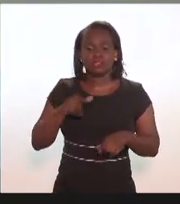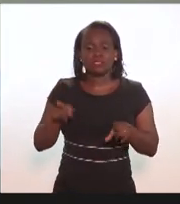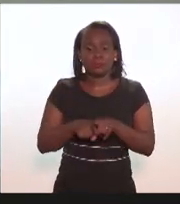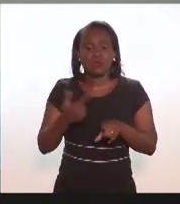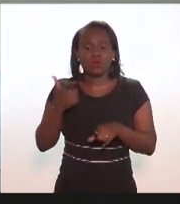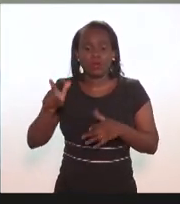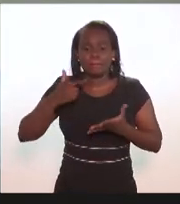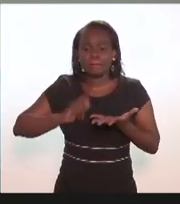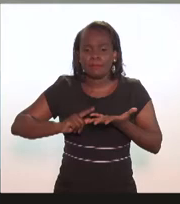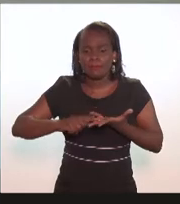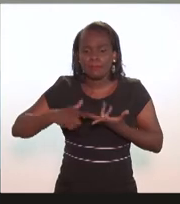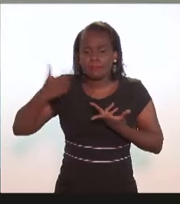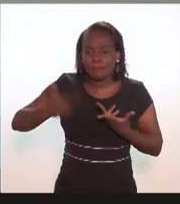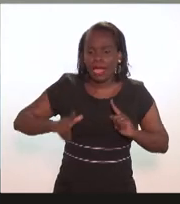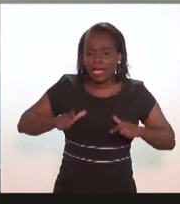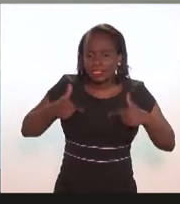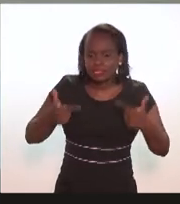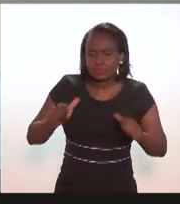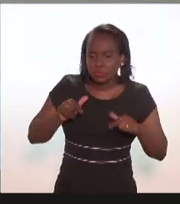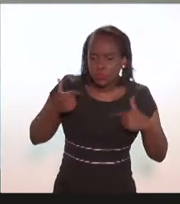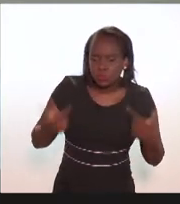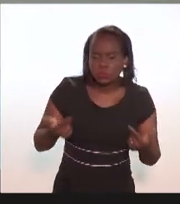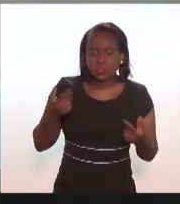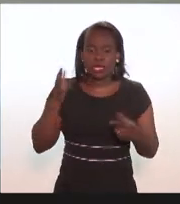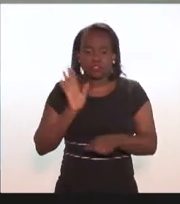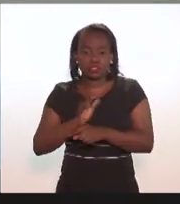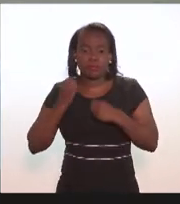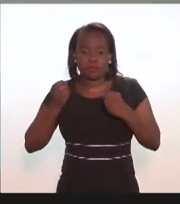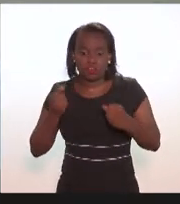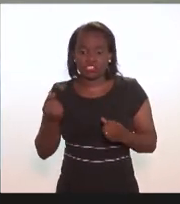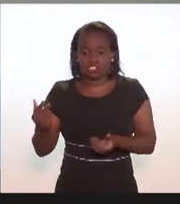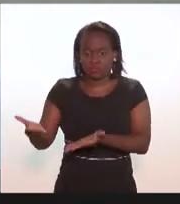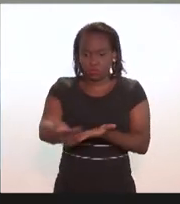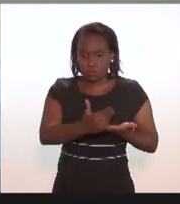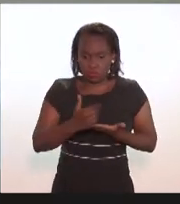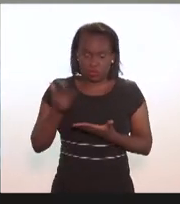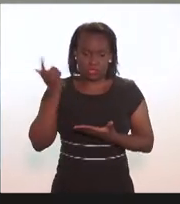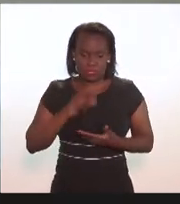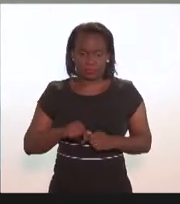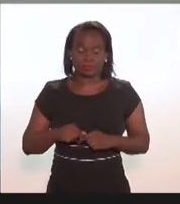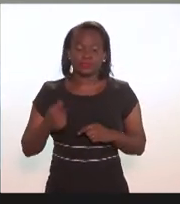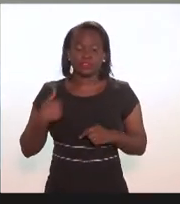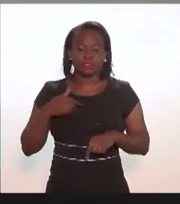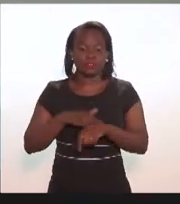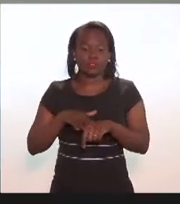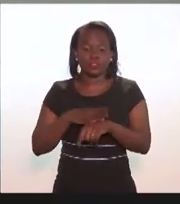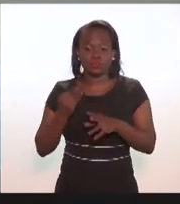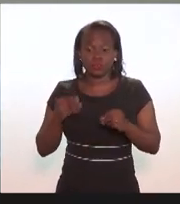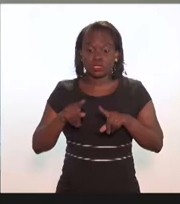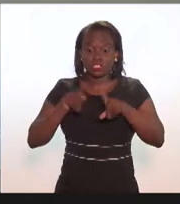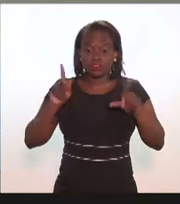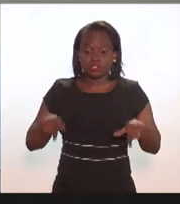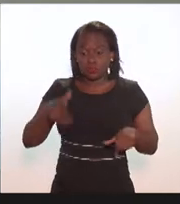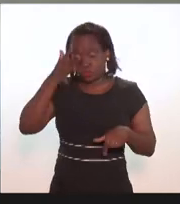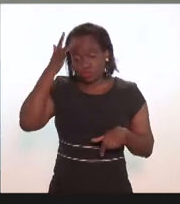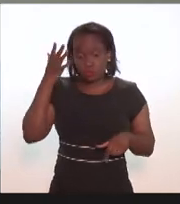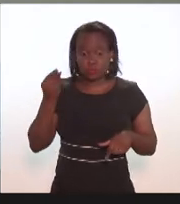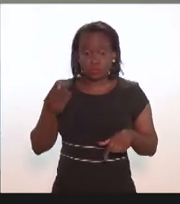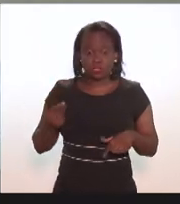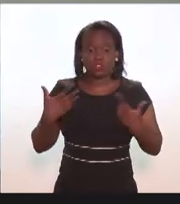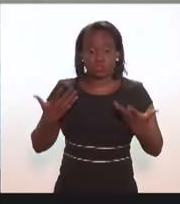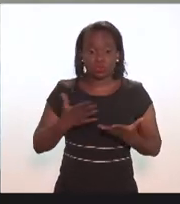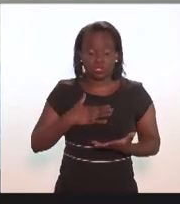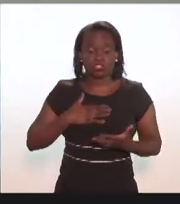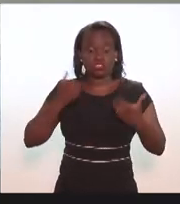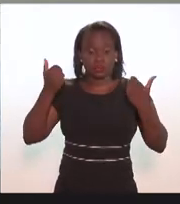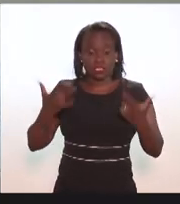termos de fortalecimento da Receita Estadual. Por quê? Eu tenho conversado muito aqui com servidores de carreira e eu gosto de ressaltar